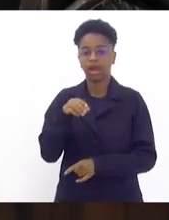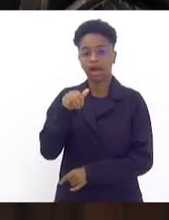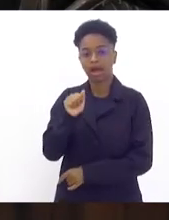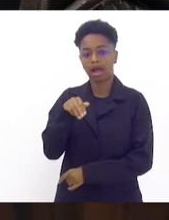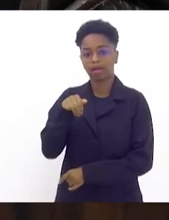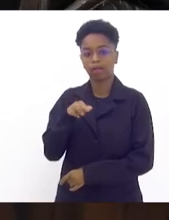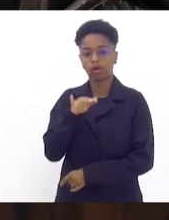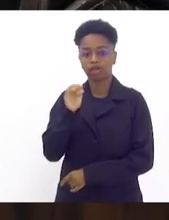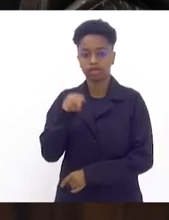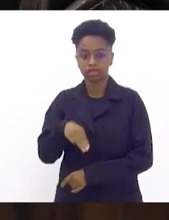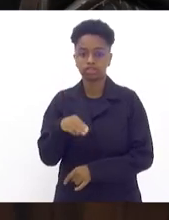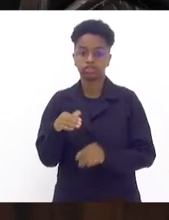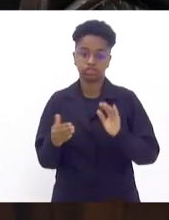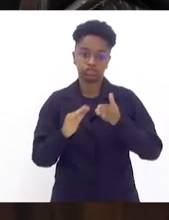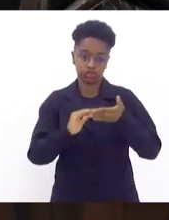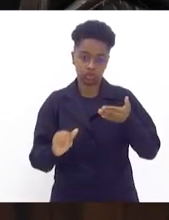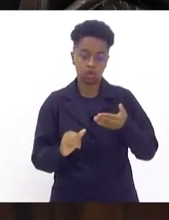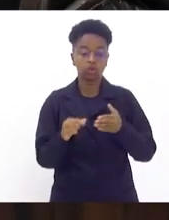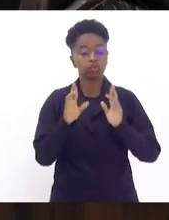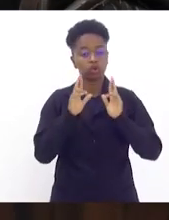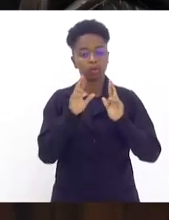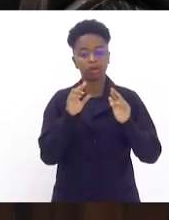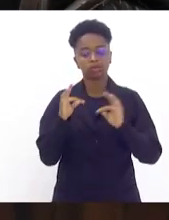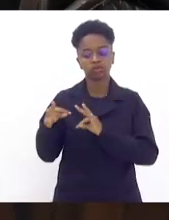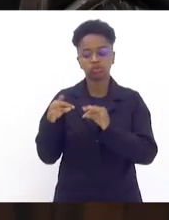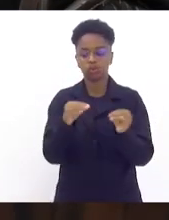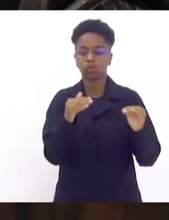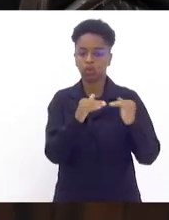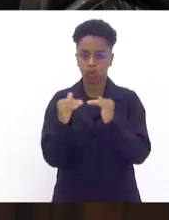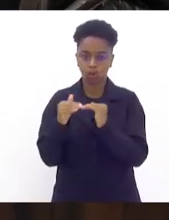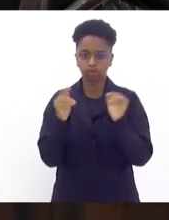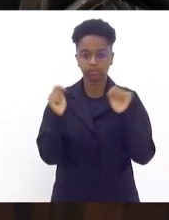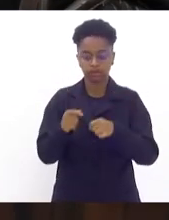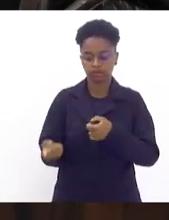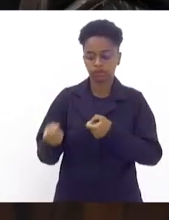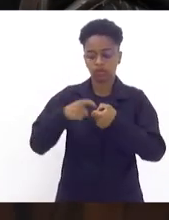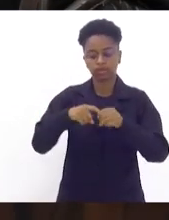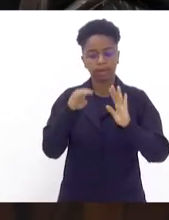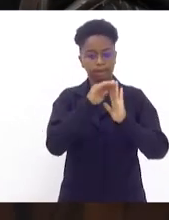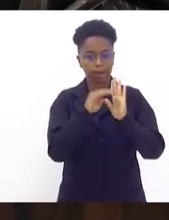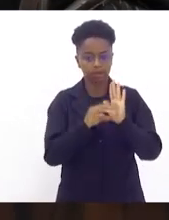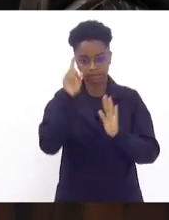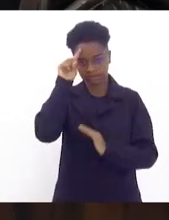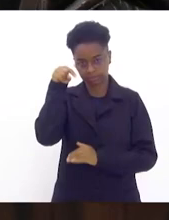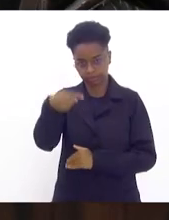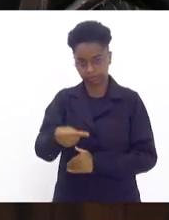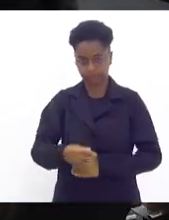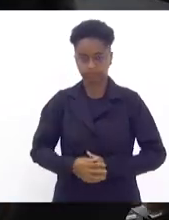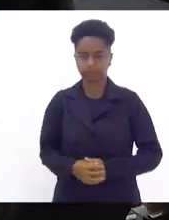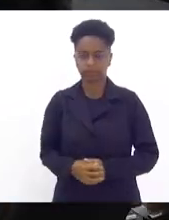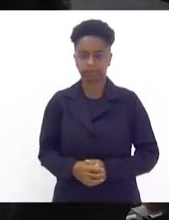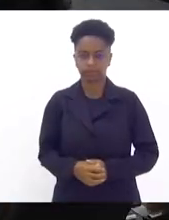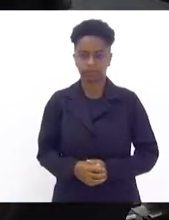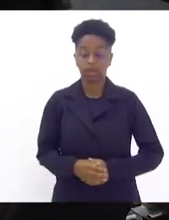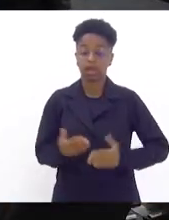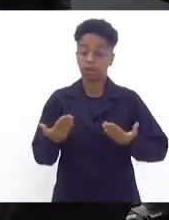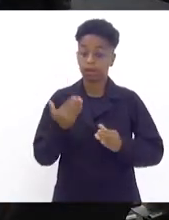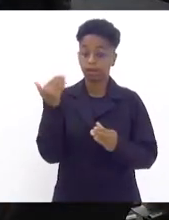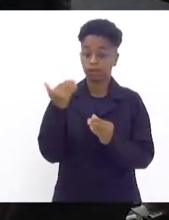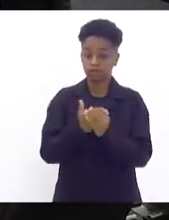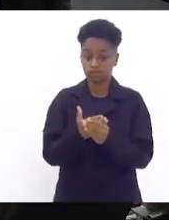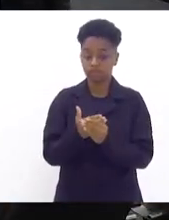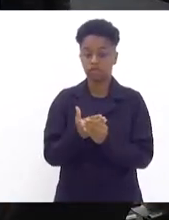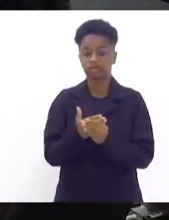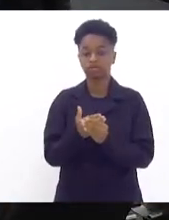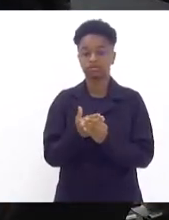dia de hoje, tentar um consenso para que a gente possa votar essa matéria na pauta da semana que vem. O projeto recebeu 12